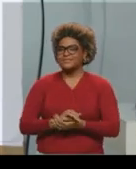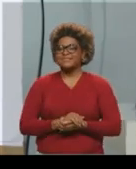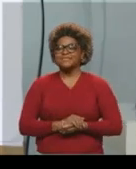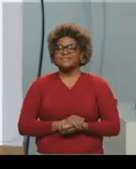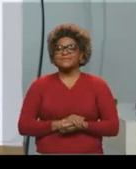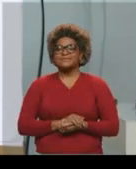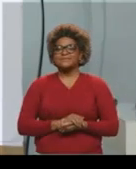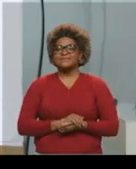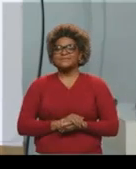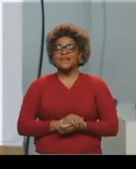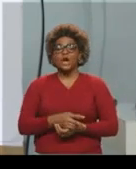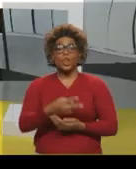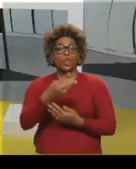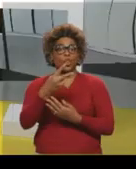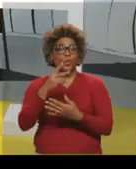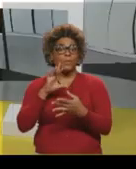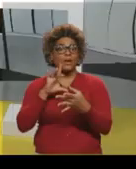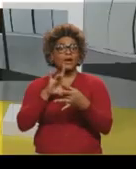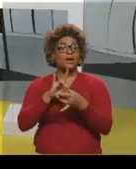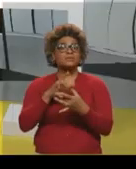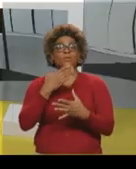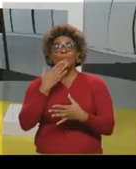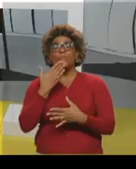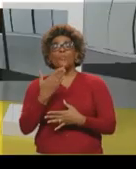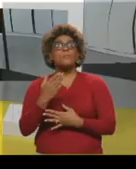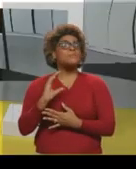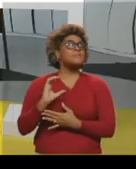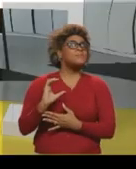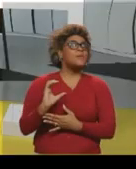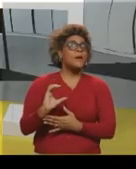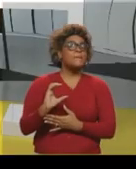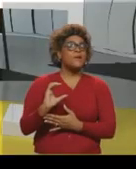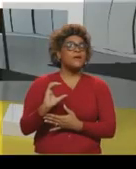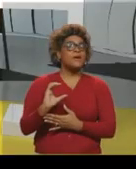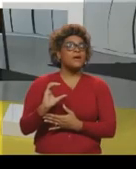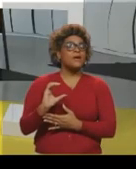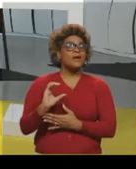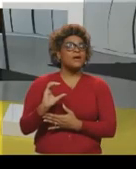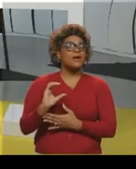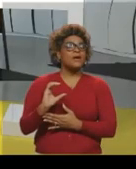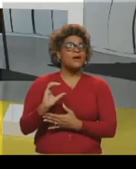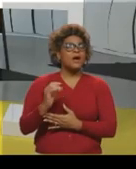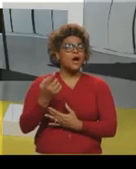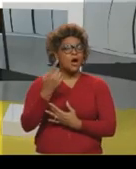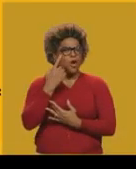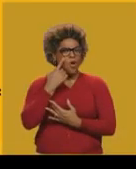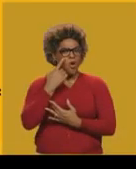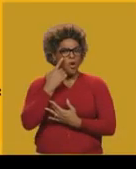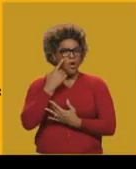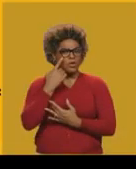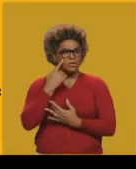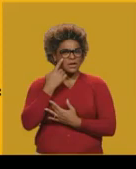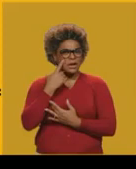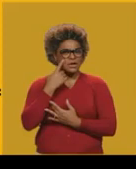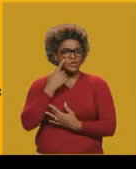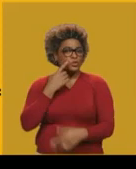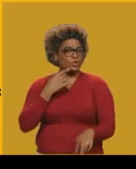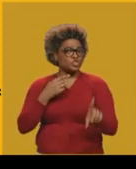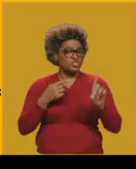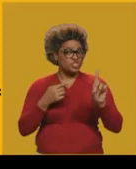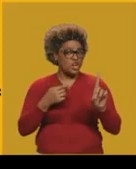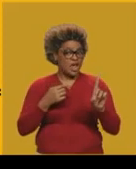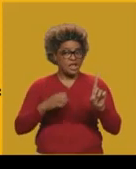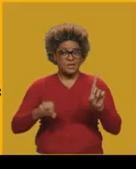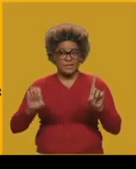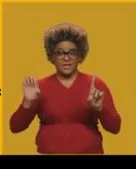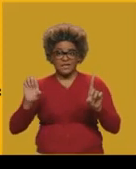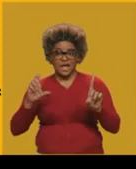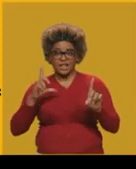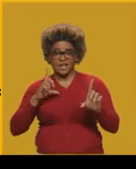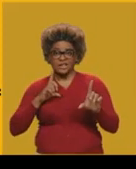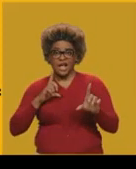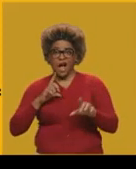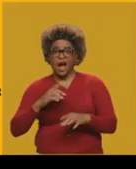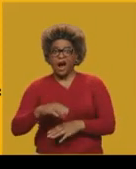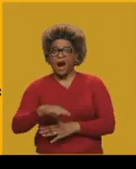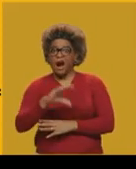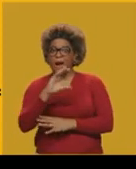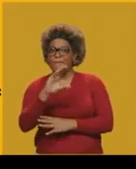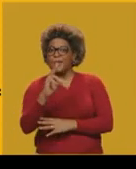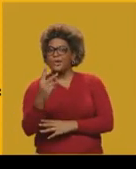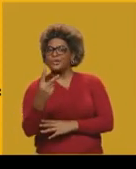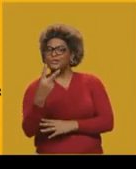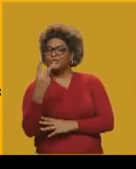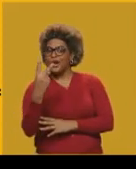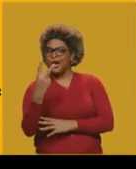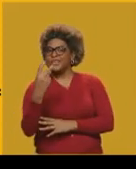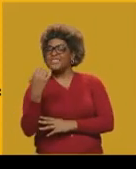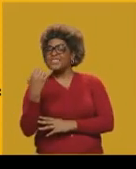A dupla ligação vai estar em qual carbono? Se olharmos da direita para a esquerda, ele estará no carbono 2. Se olharmos da esquerda